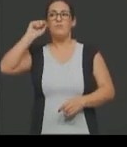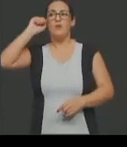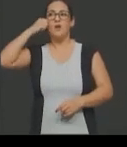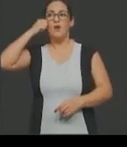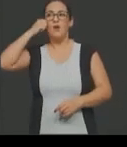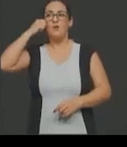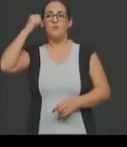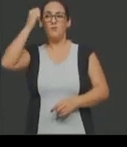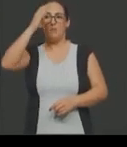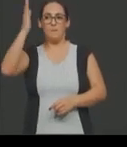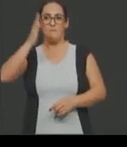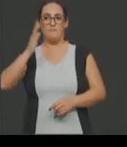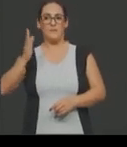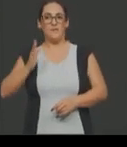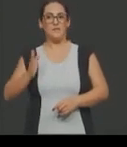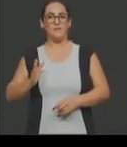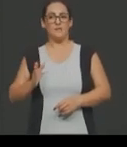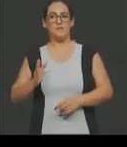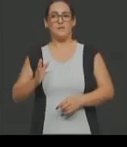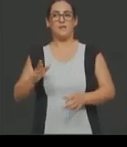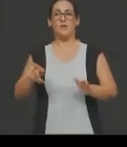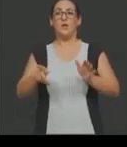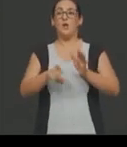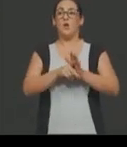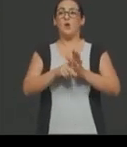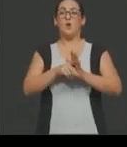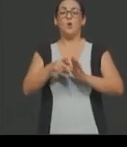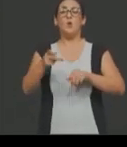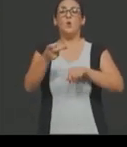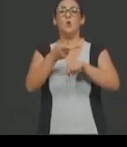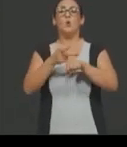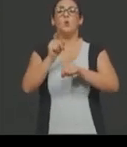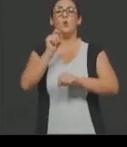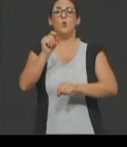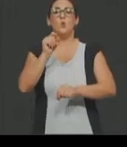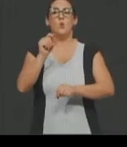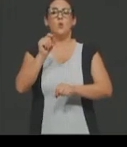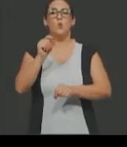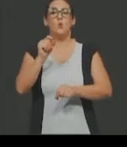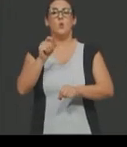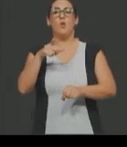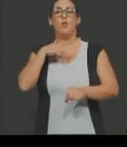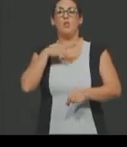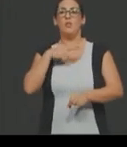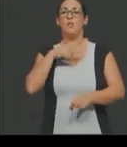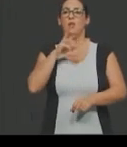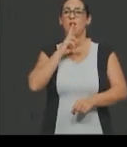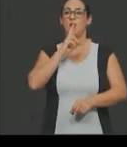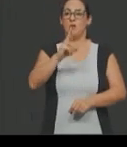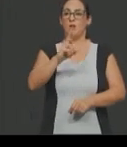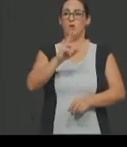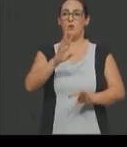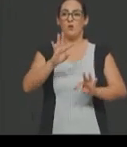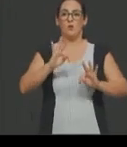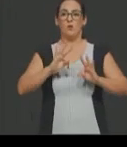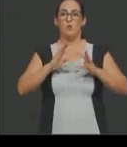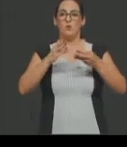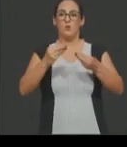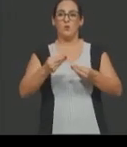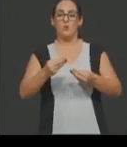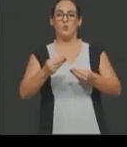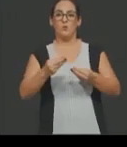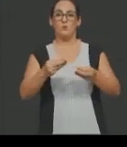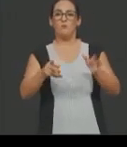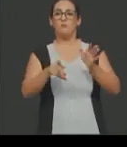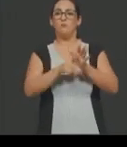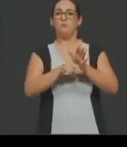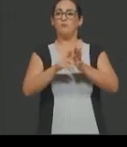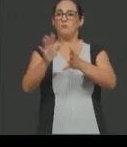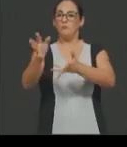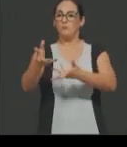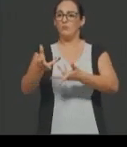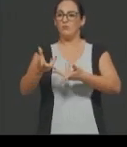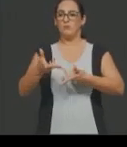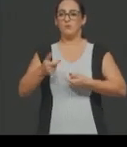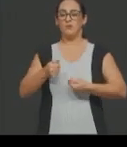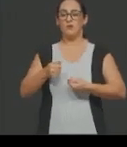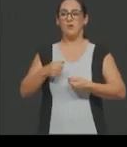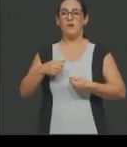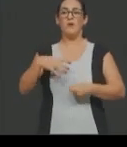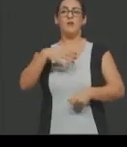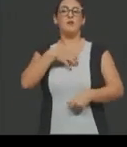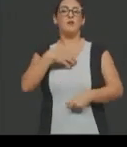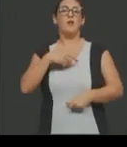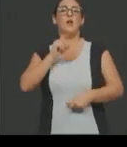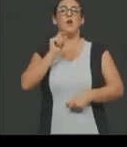oferecer uma resposta, entre outras, na área da educação, à demanda da população afrodescendente no sentido de políticas